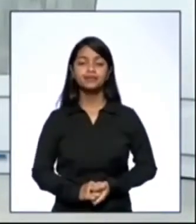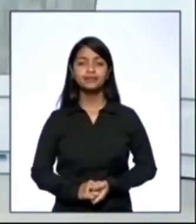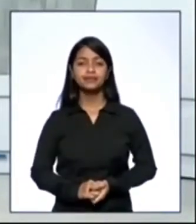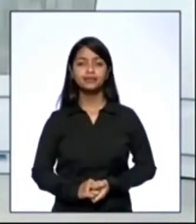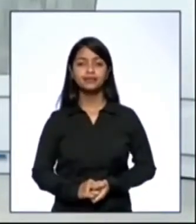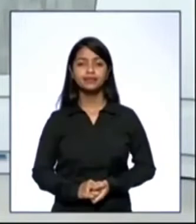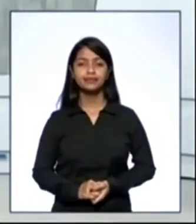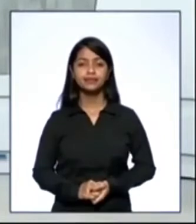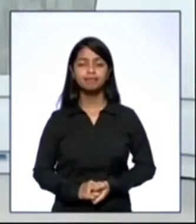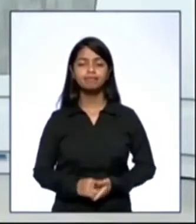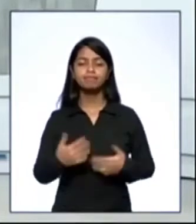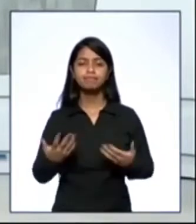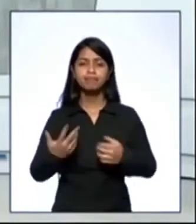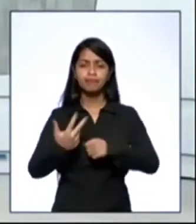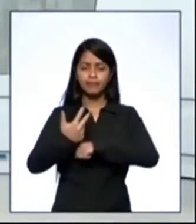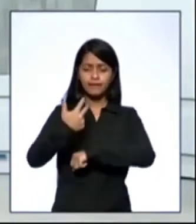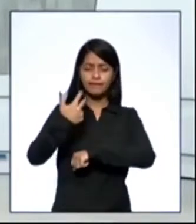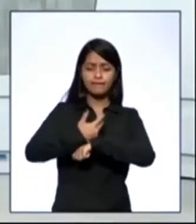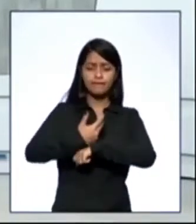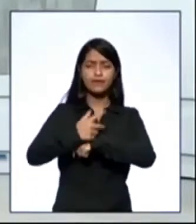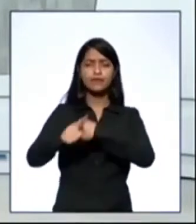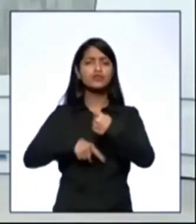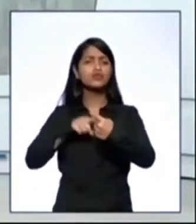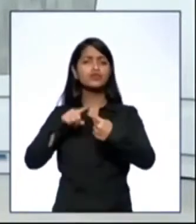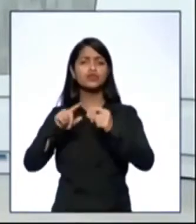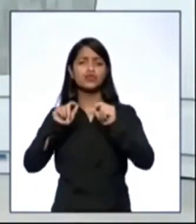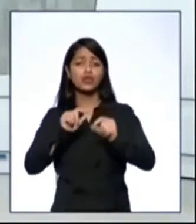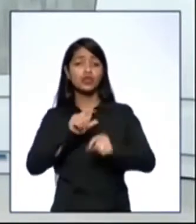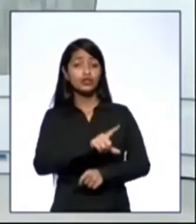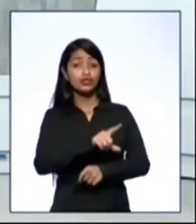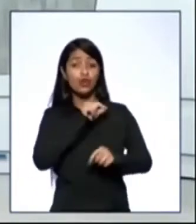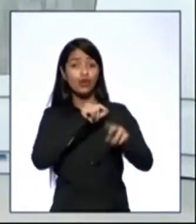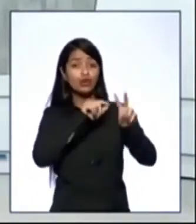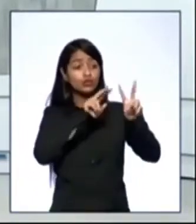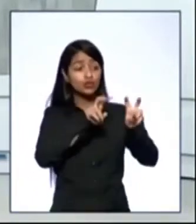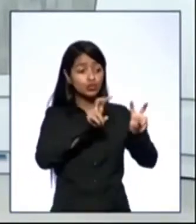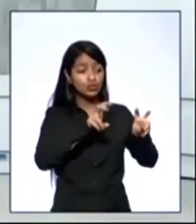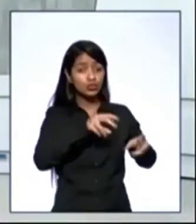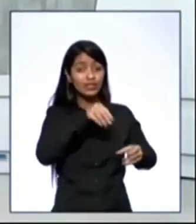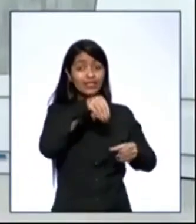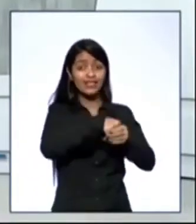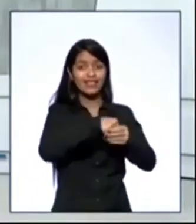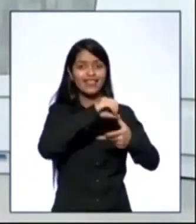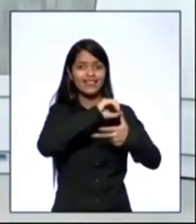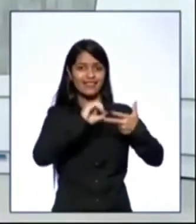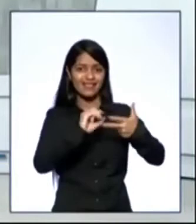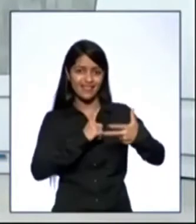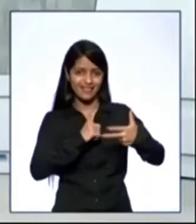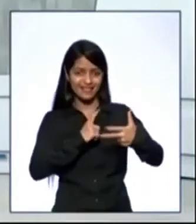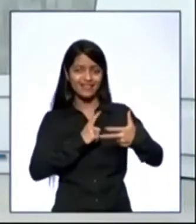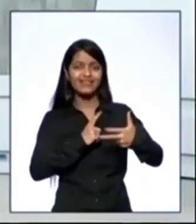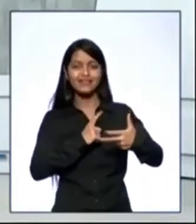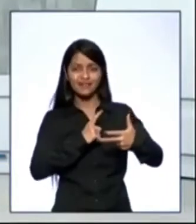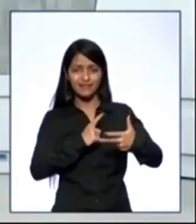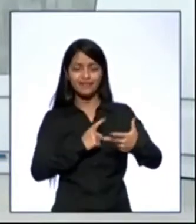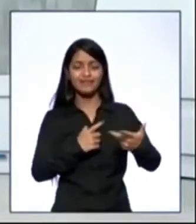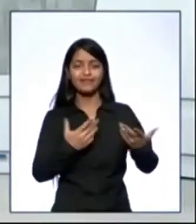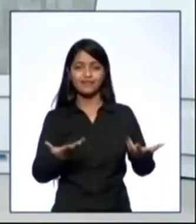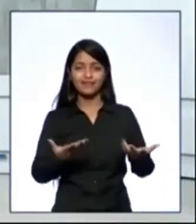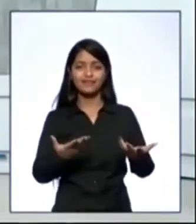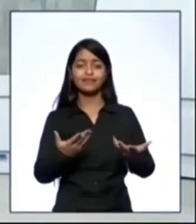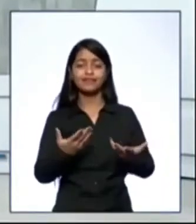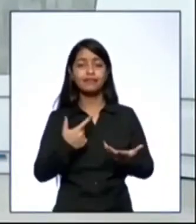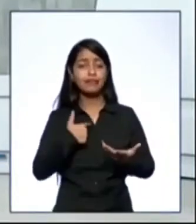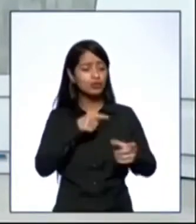a ideia desses vídeos é pegar assunto certeiro. Eu já te contei isso em outros vídeos e eu vou te falar sempre. A ideia do que a gente está trabalhando aqui, a ideia do que eu